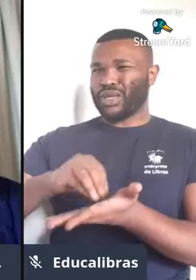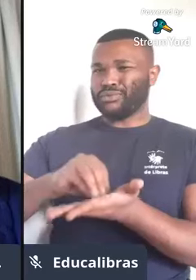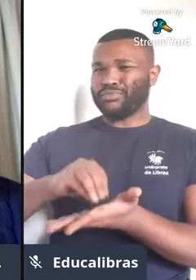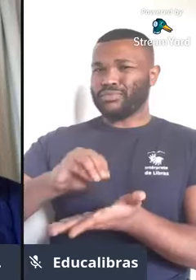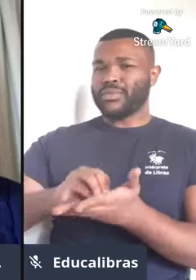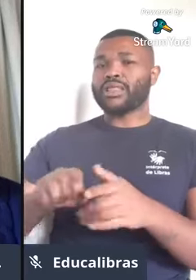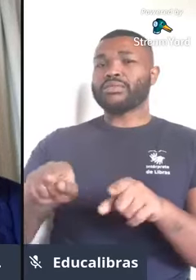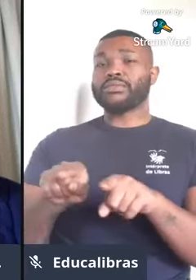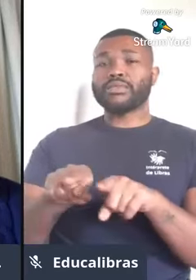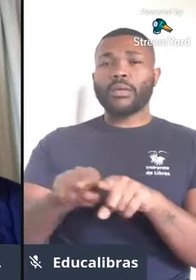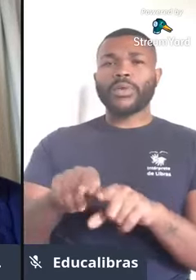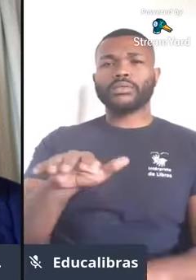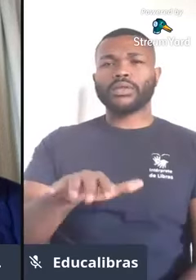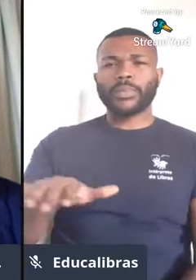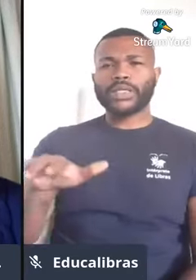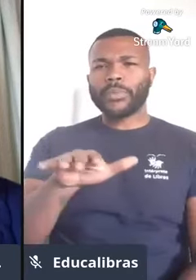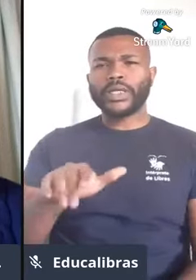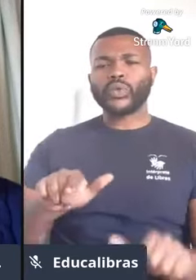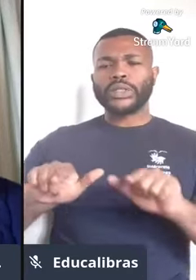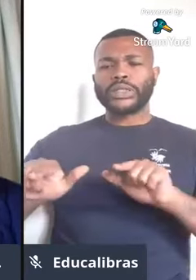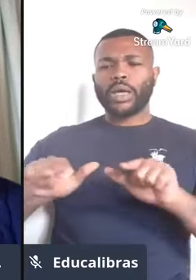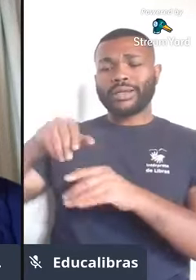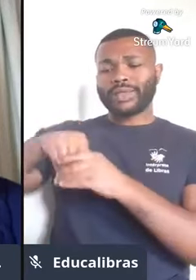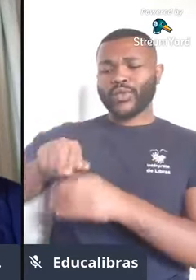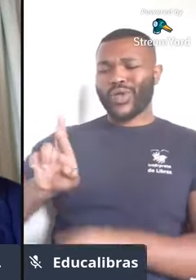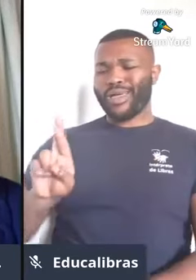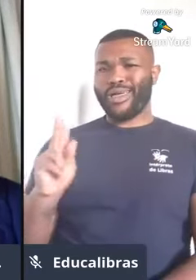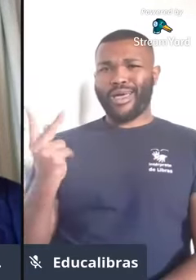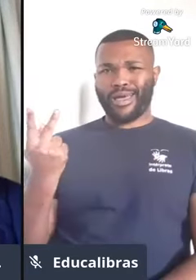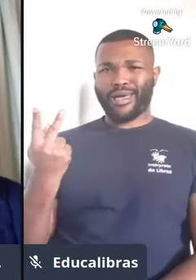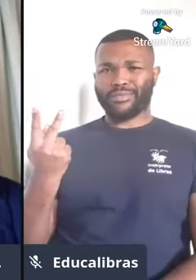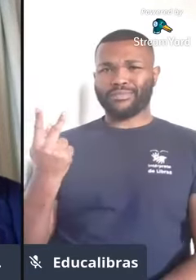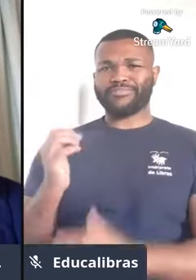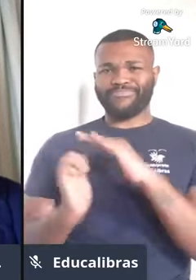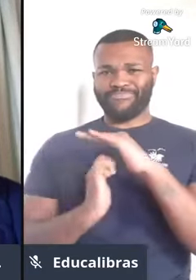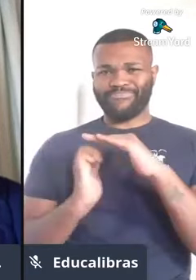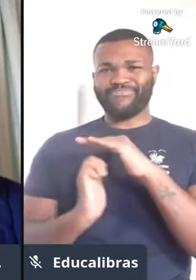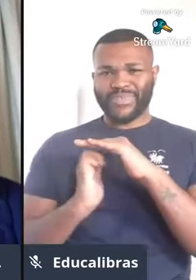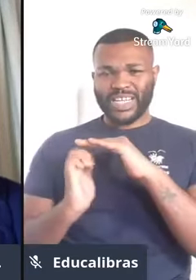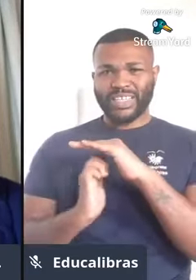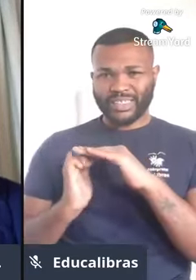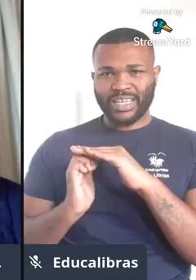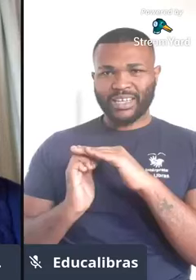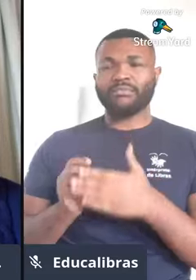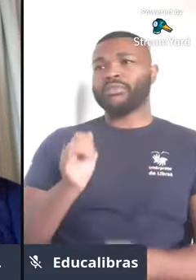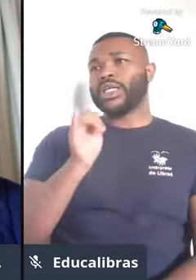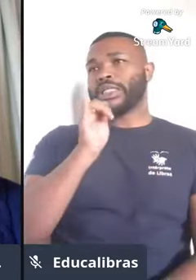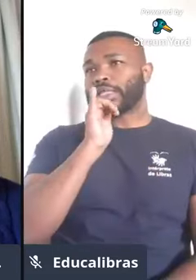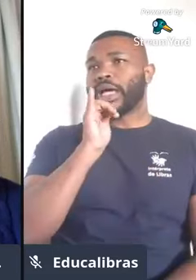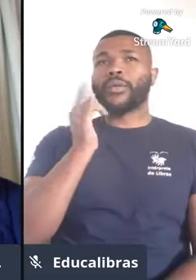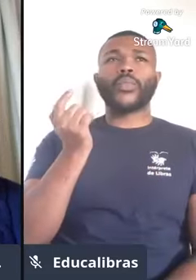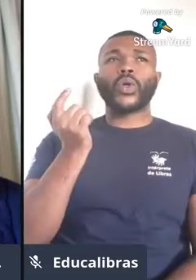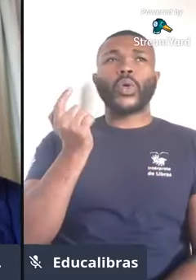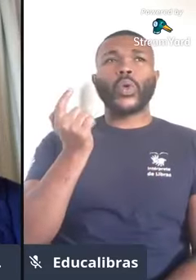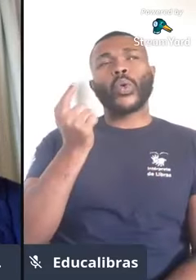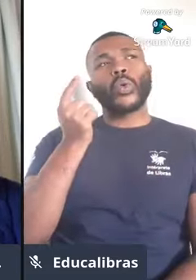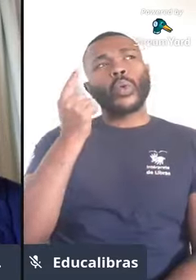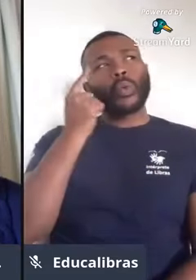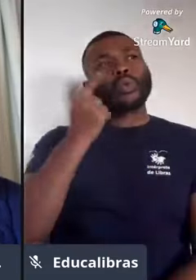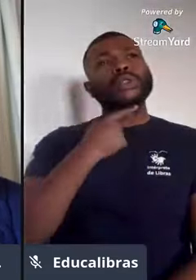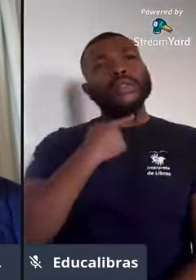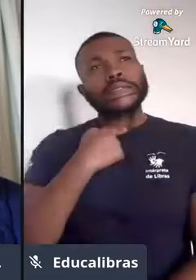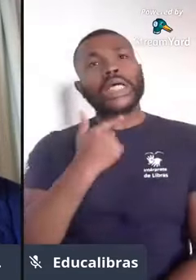departamentos, dos setores de recursos humanos das empresas, muitas vezes, ainda que não haja uma intenção explícita, faz com que